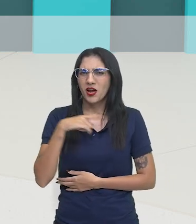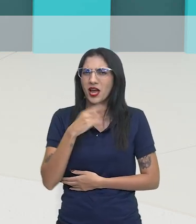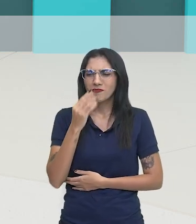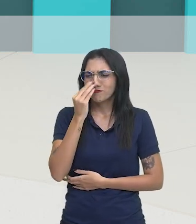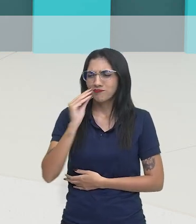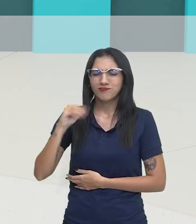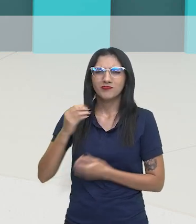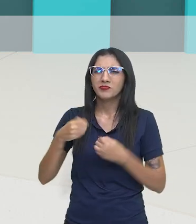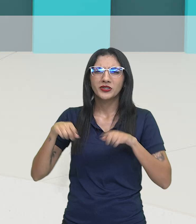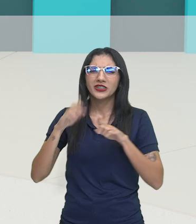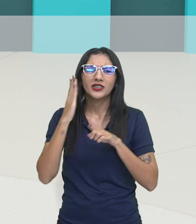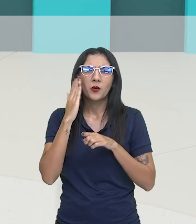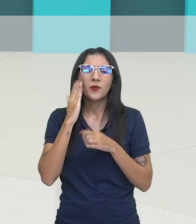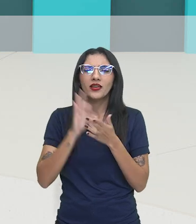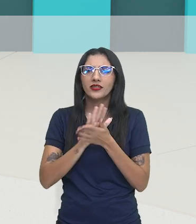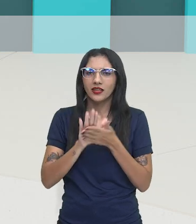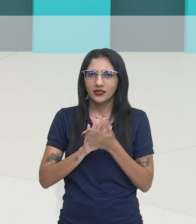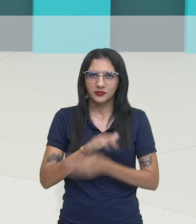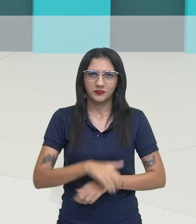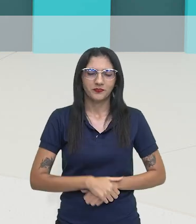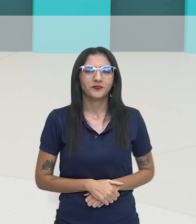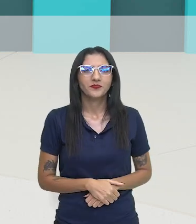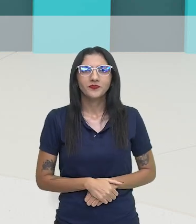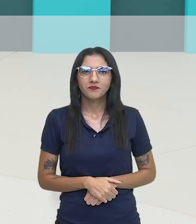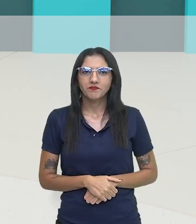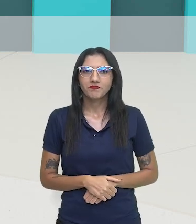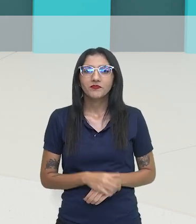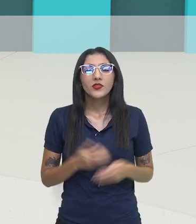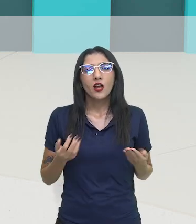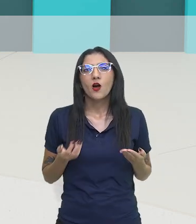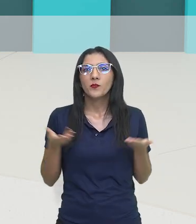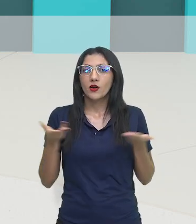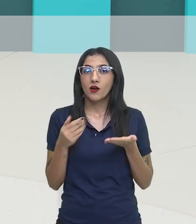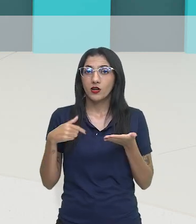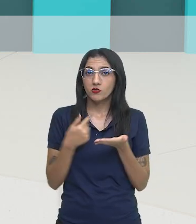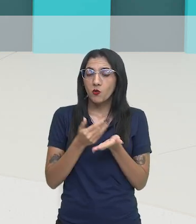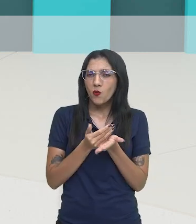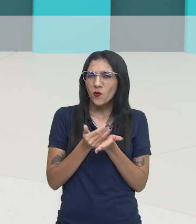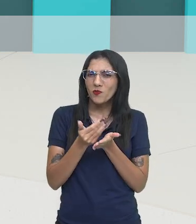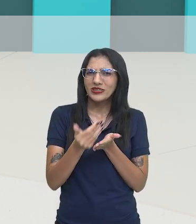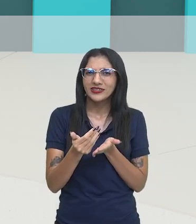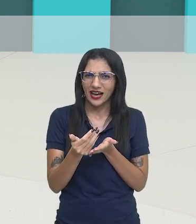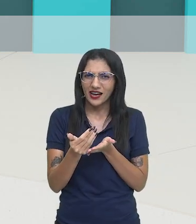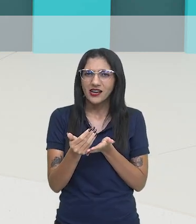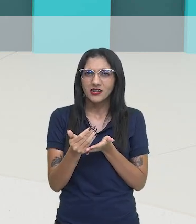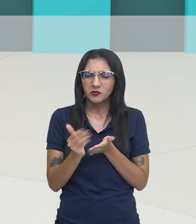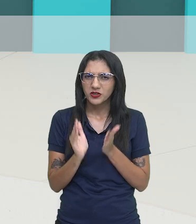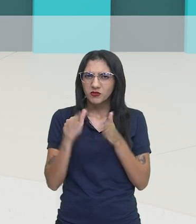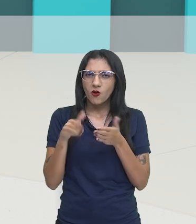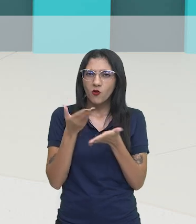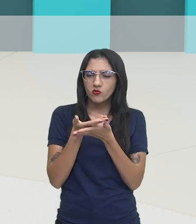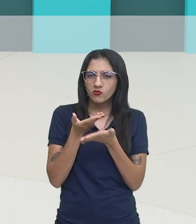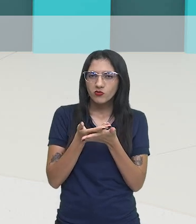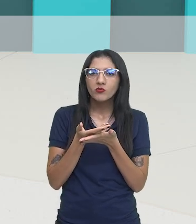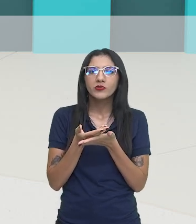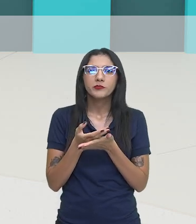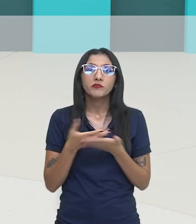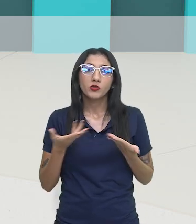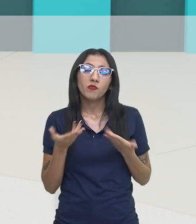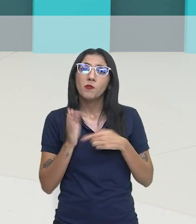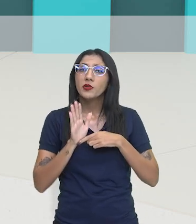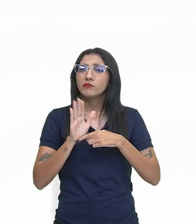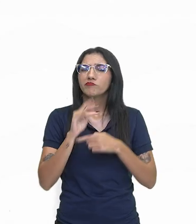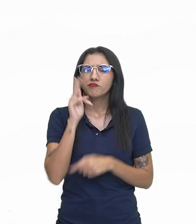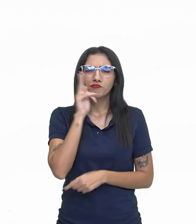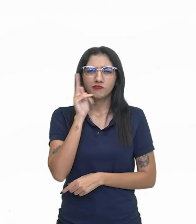nosso corpo. Então, para iniciar esse nosso estudo tão específico, eu trago para vocês uma breve